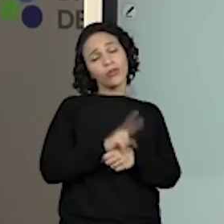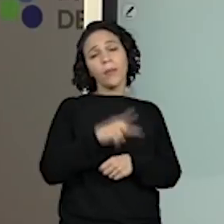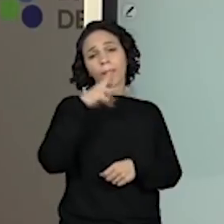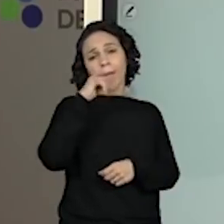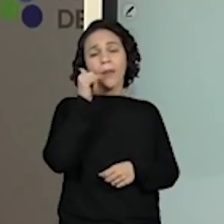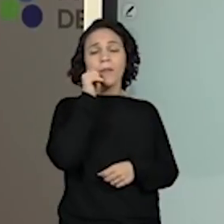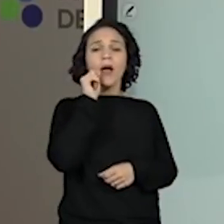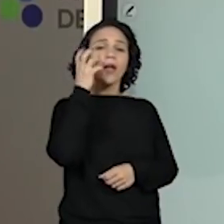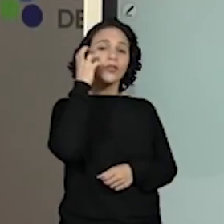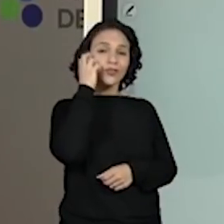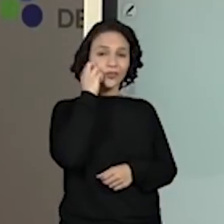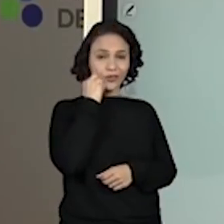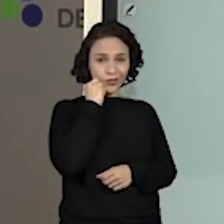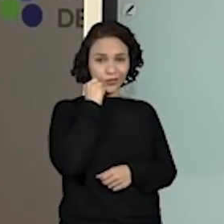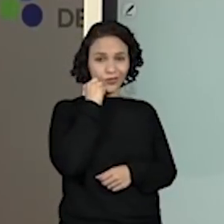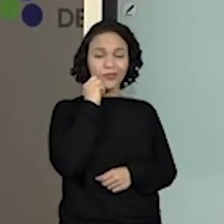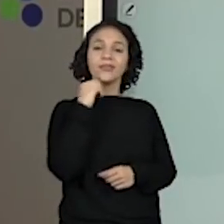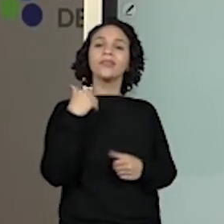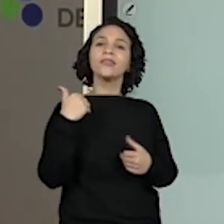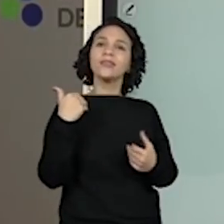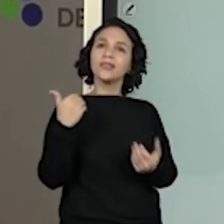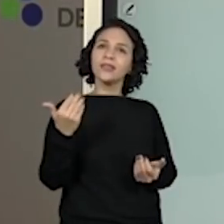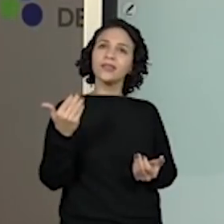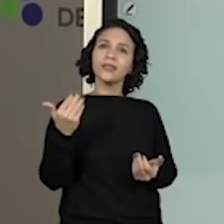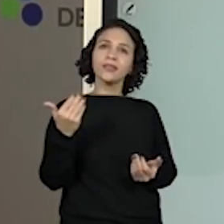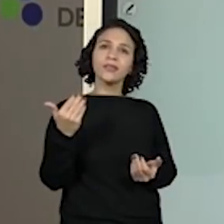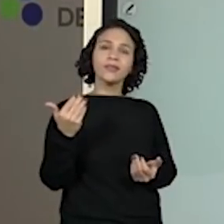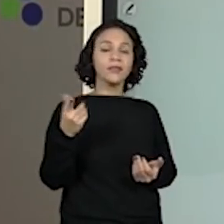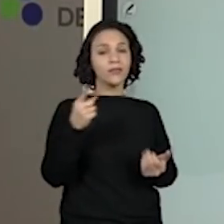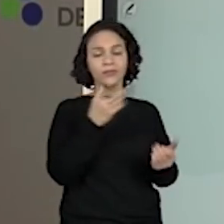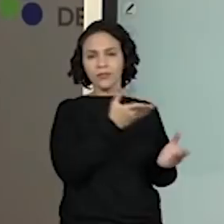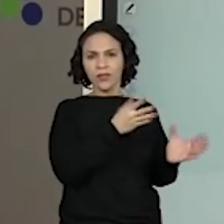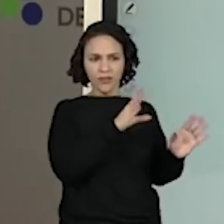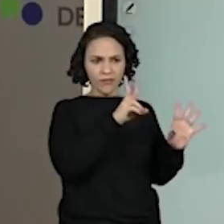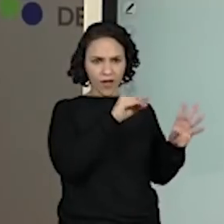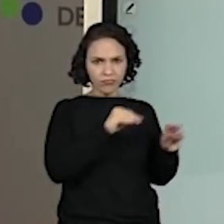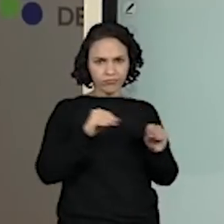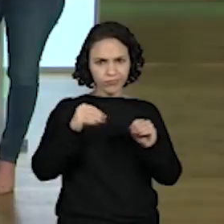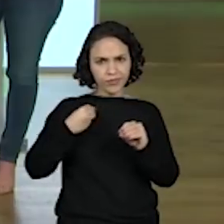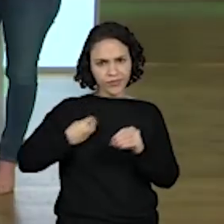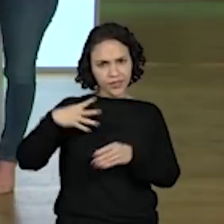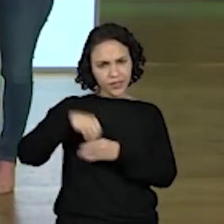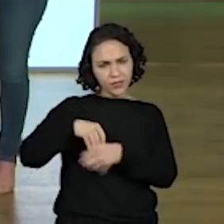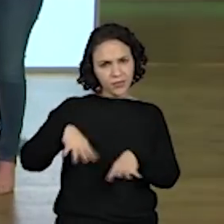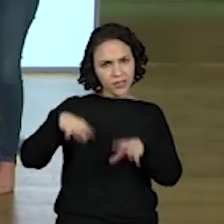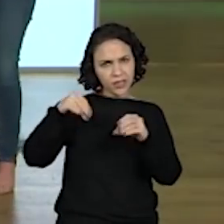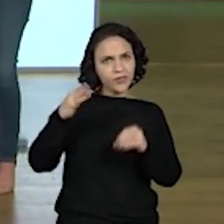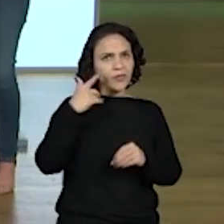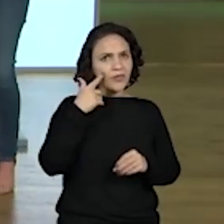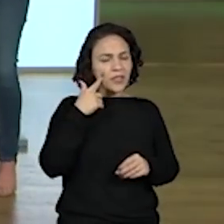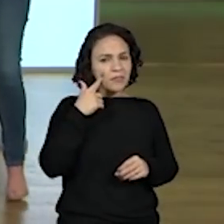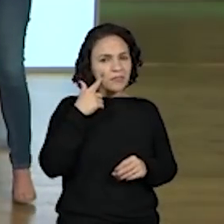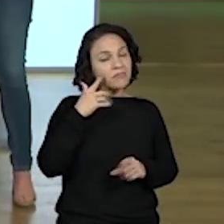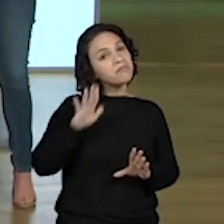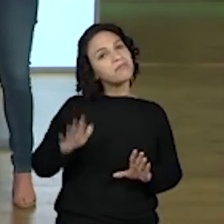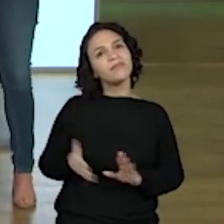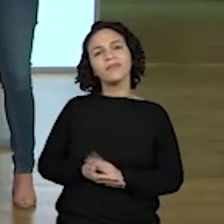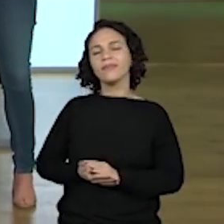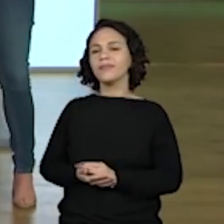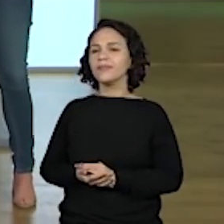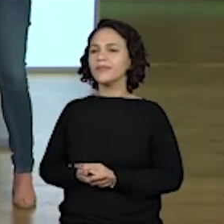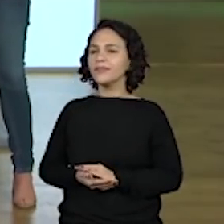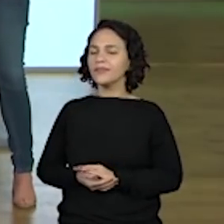foram trazidos, então, para viver no palácio, me parece? É isso mesmo? Bom,